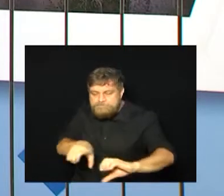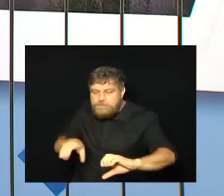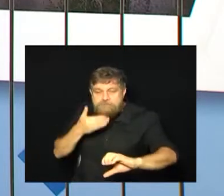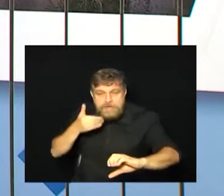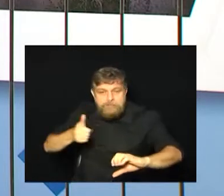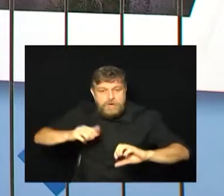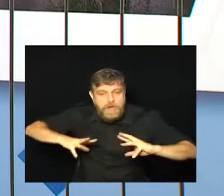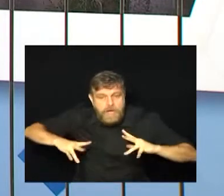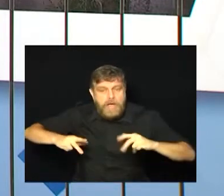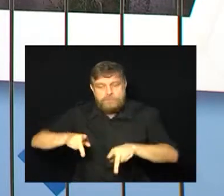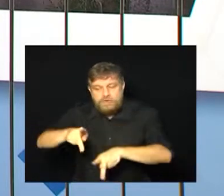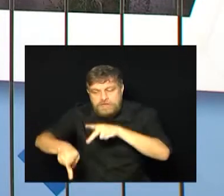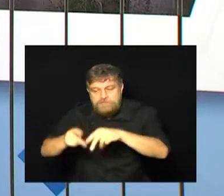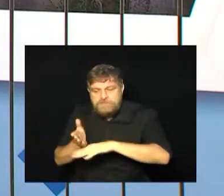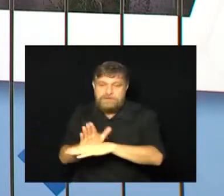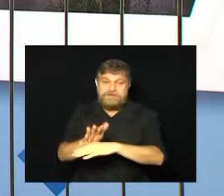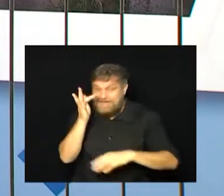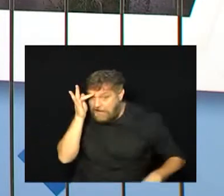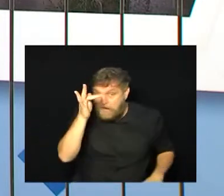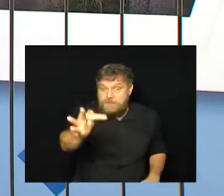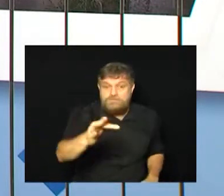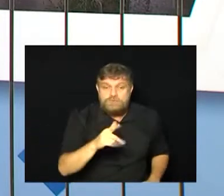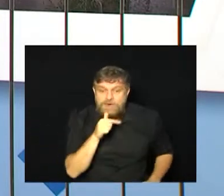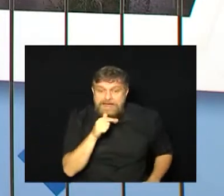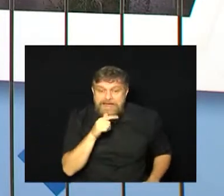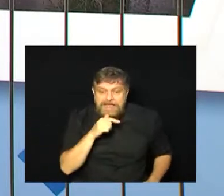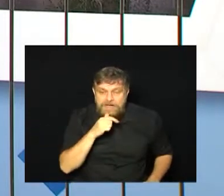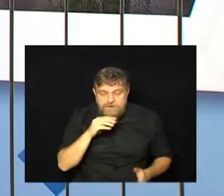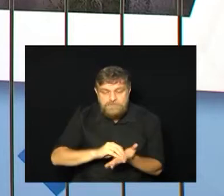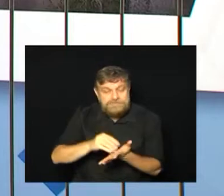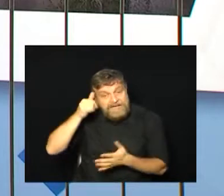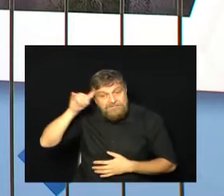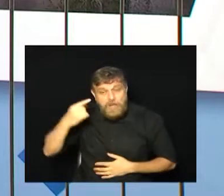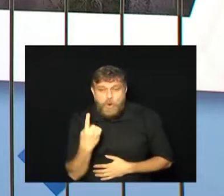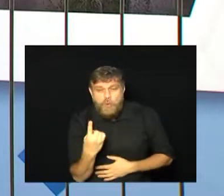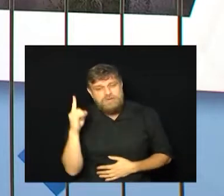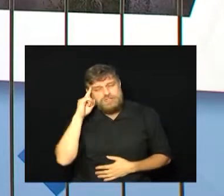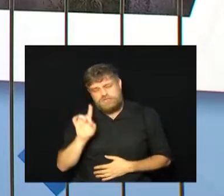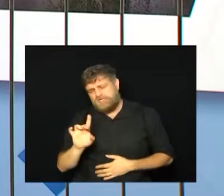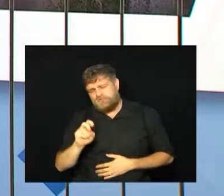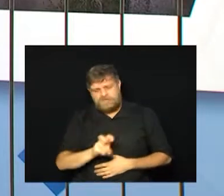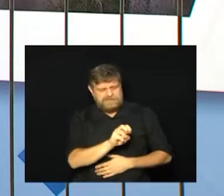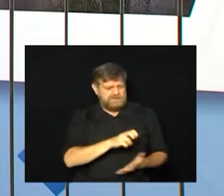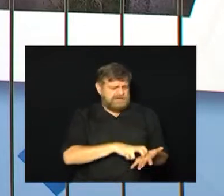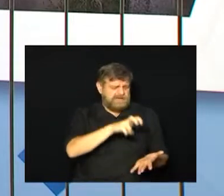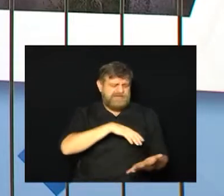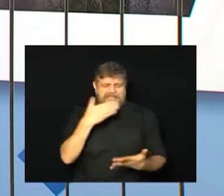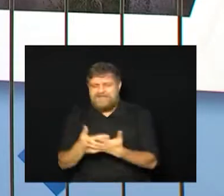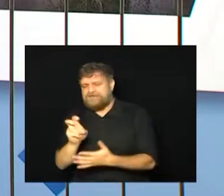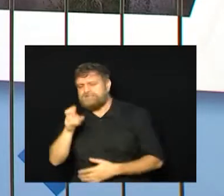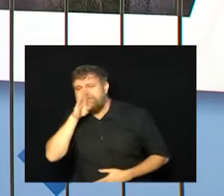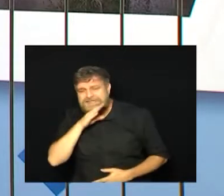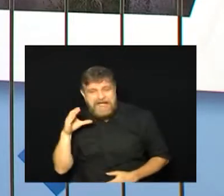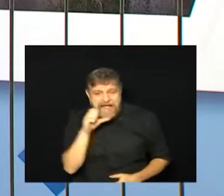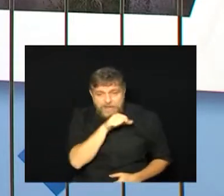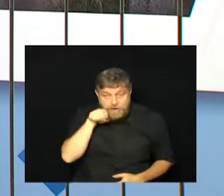ajudar todo mundo da população para mais para frente não faltar água, por isso vai ser necessário, vai ser um dia só, das 8 às 5 da tarde, é rapidinho, faça